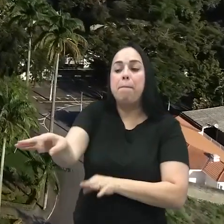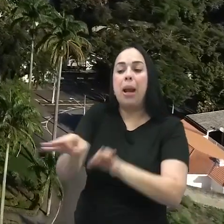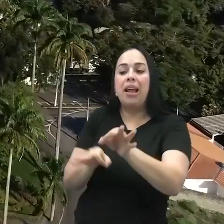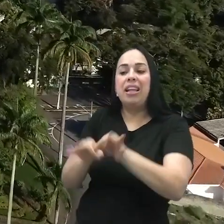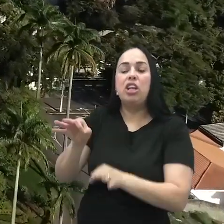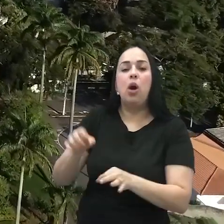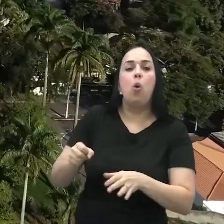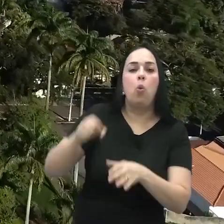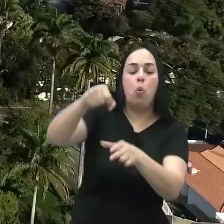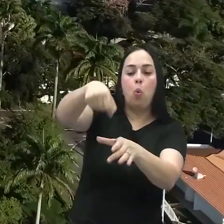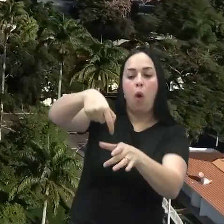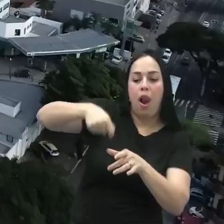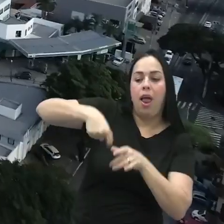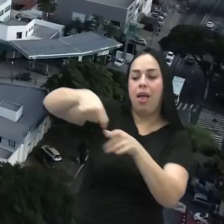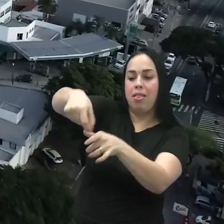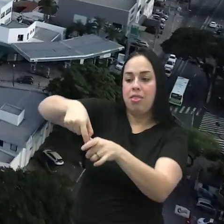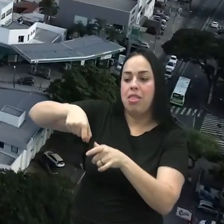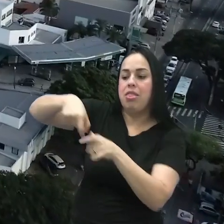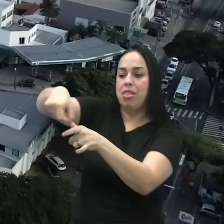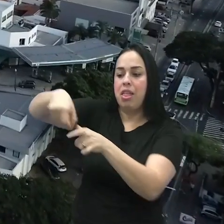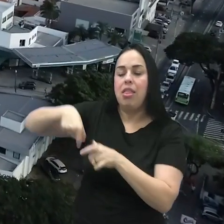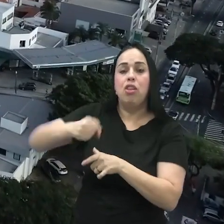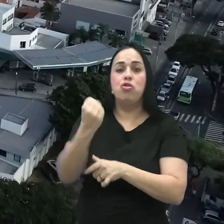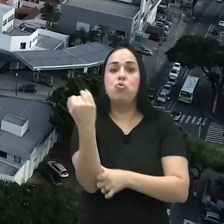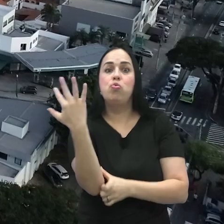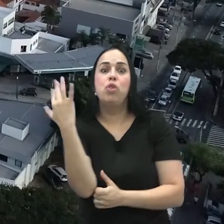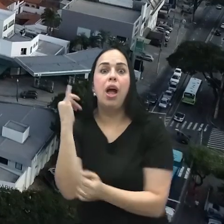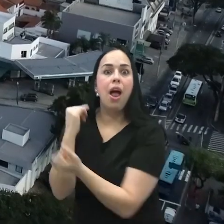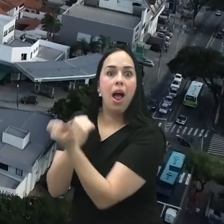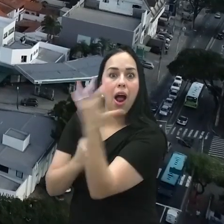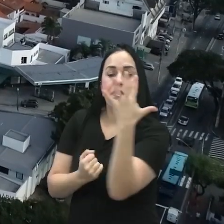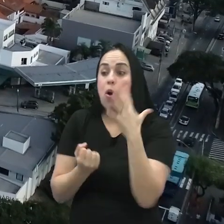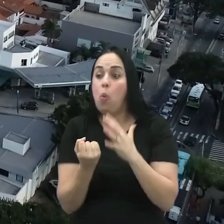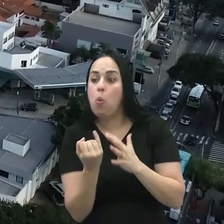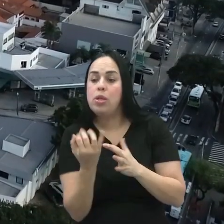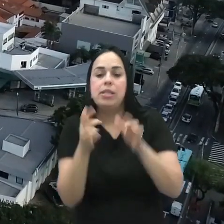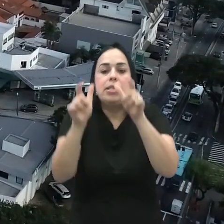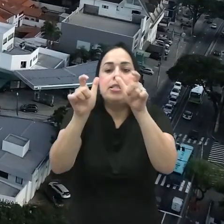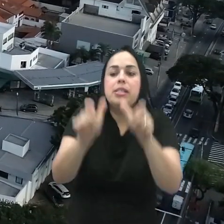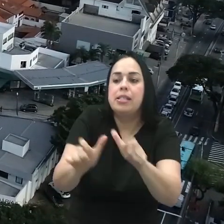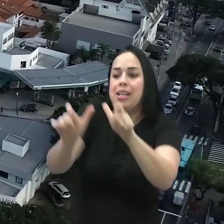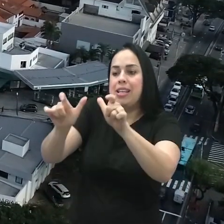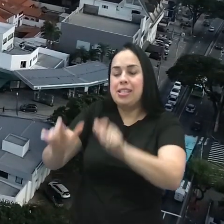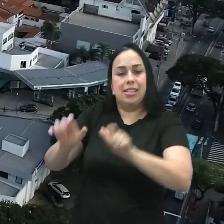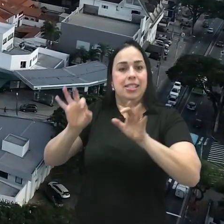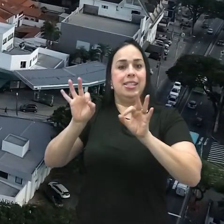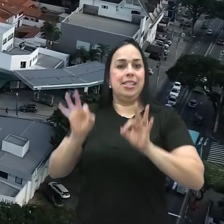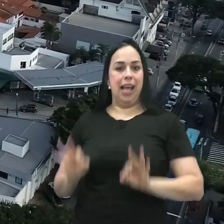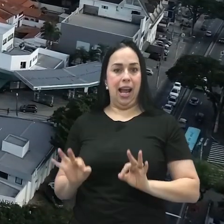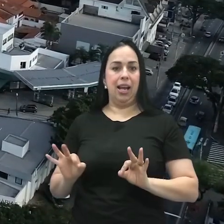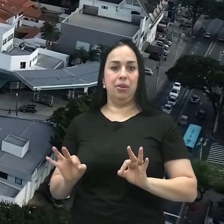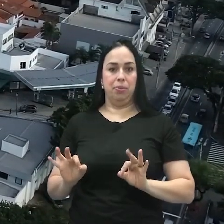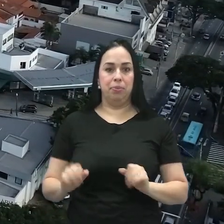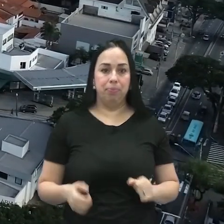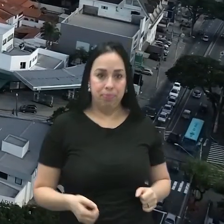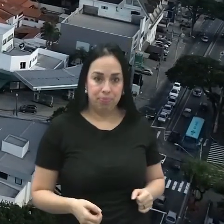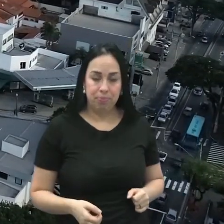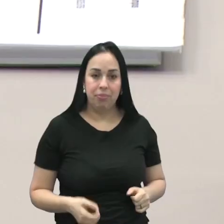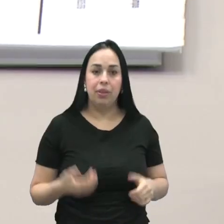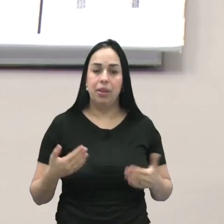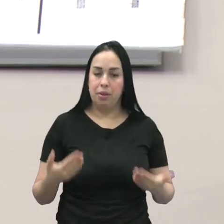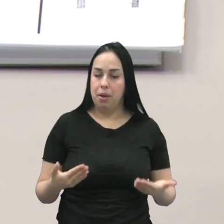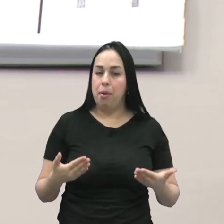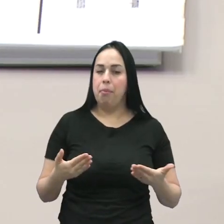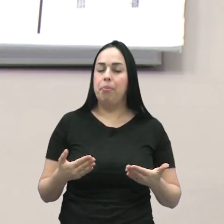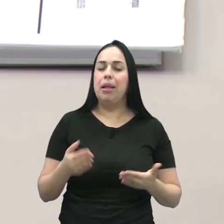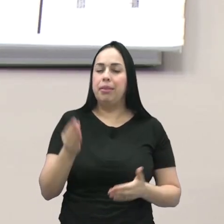plano de arborização, que busca uma distribuição correta das árvores em lugares determinados no município.